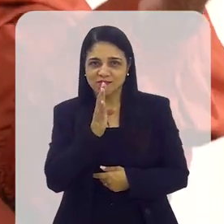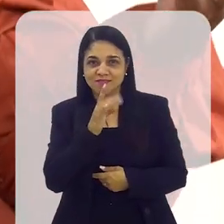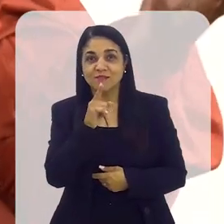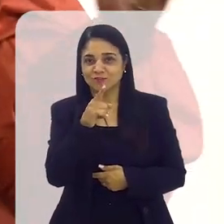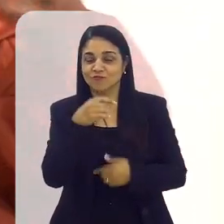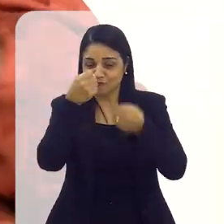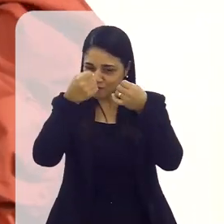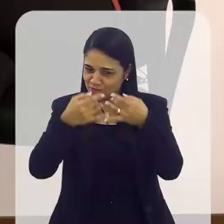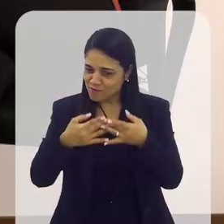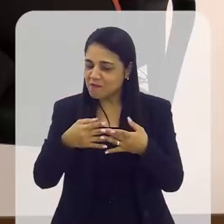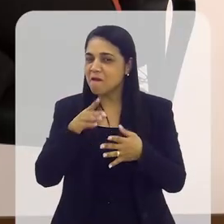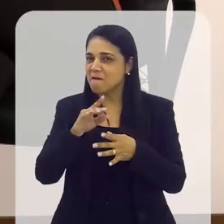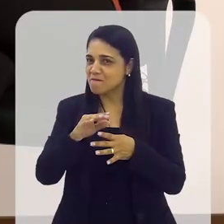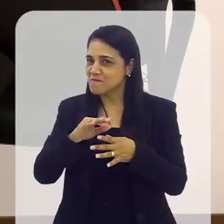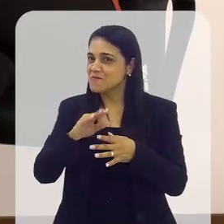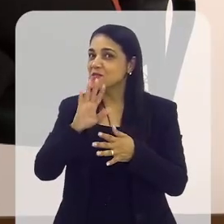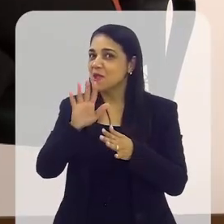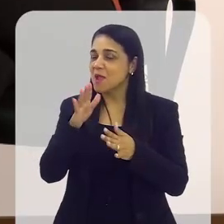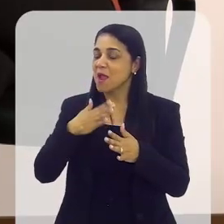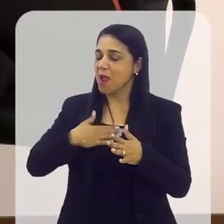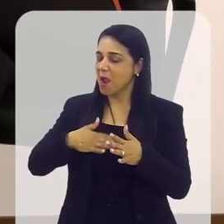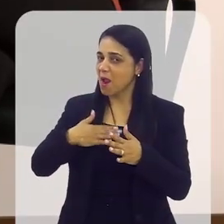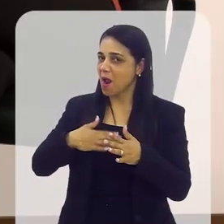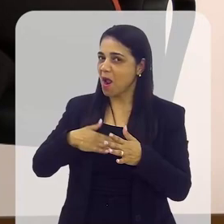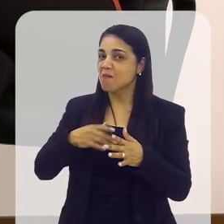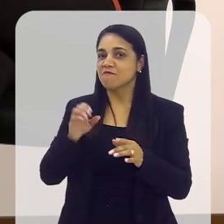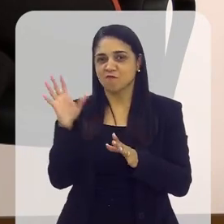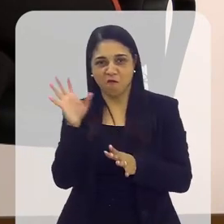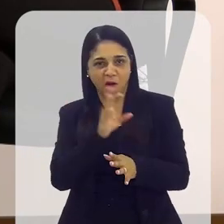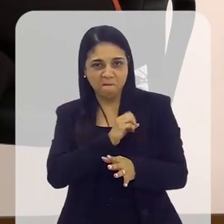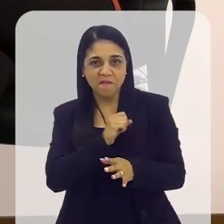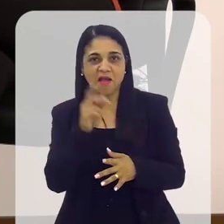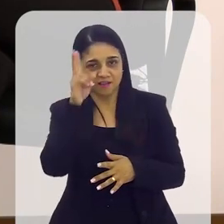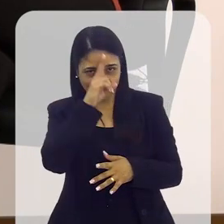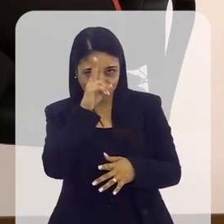bem conhecido. Nós vamos falar sobre isso. Vamos falar e